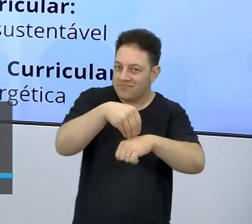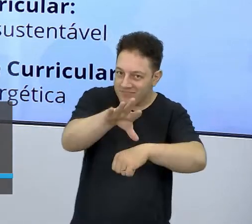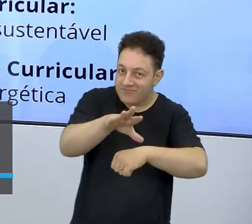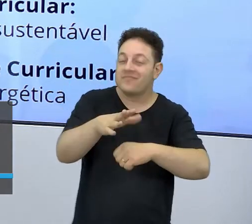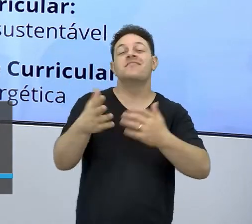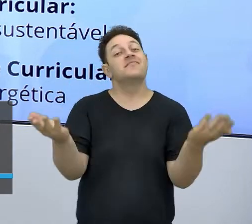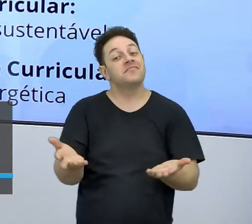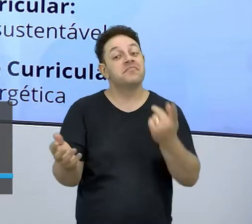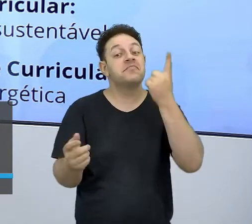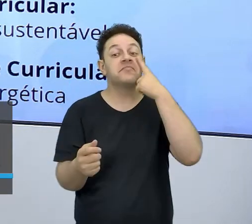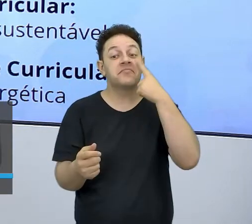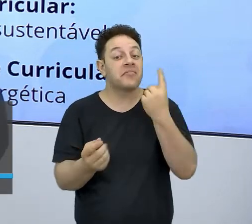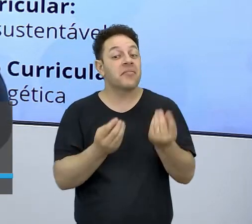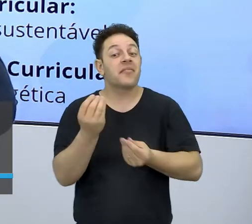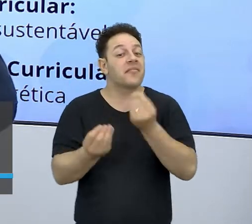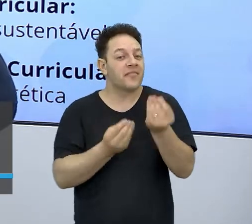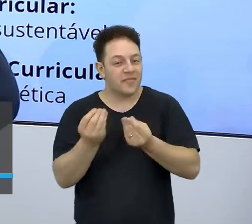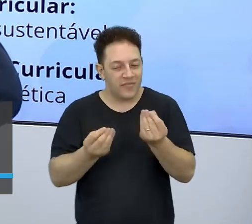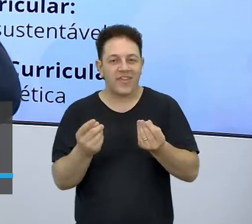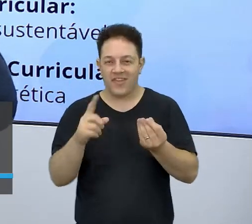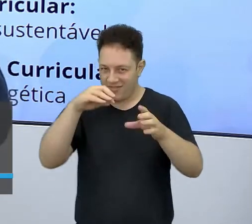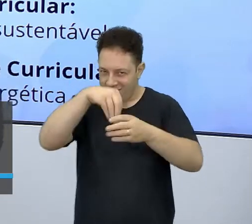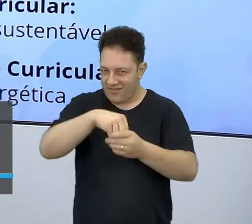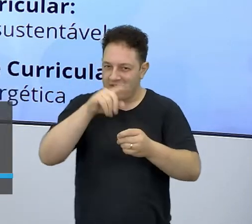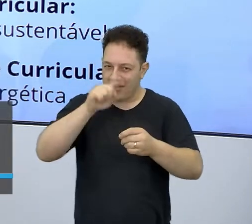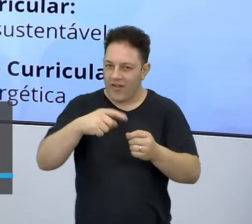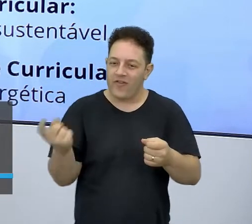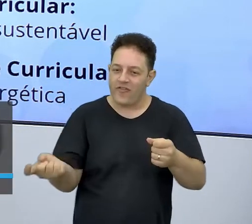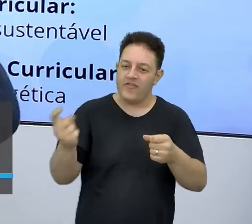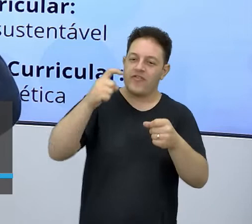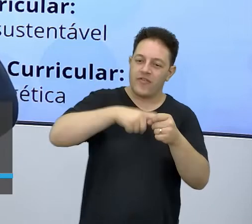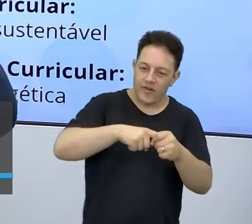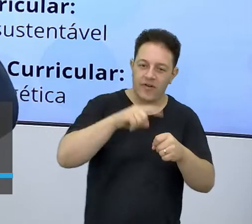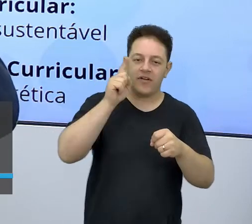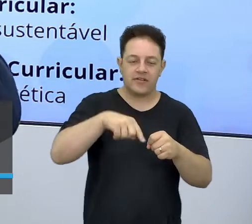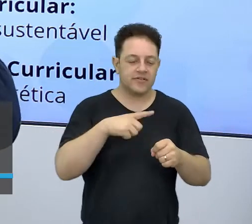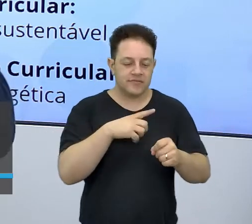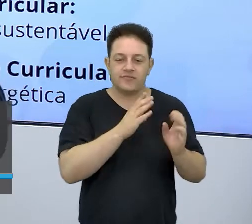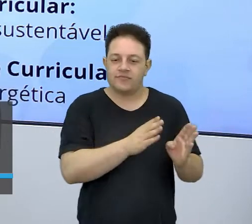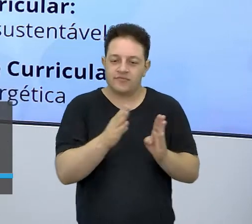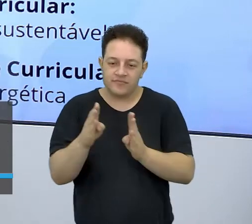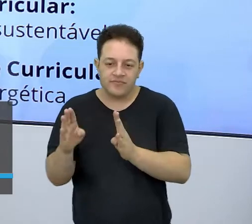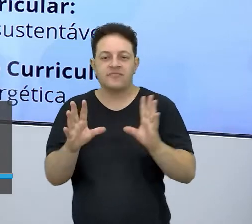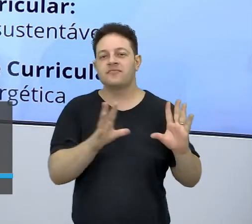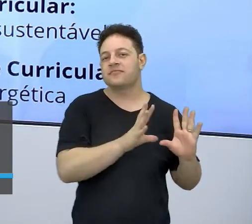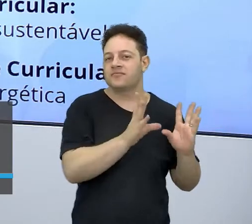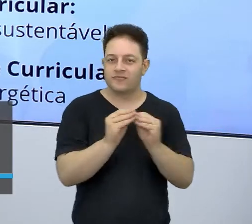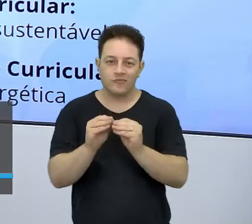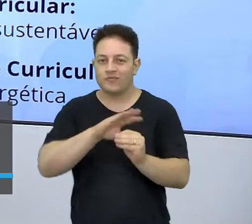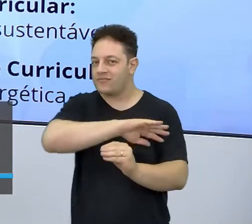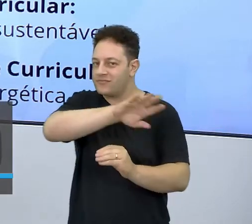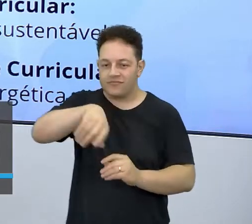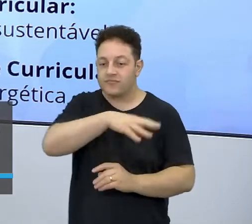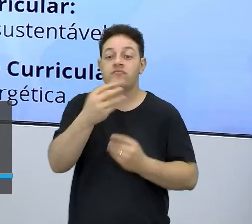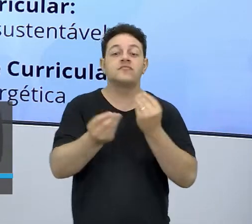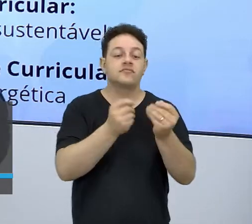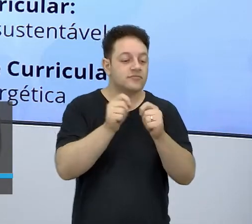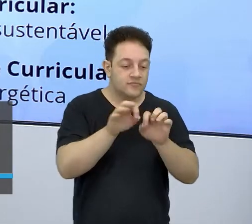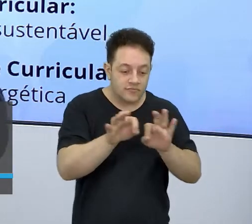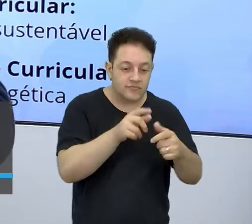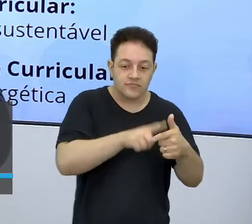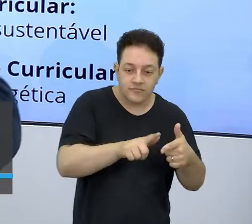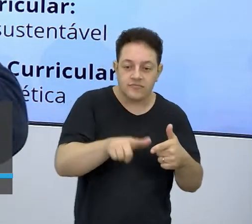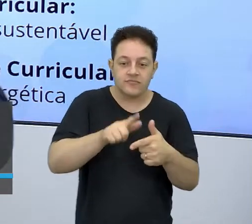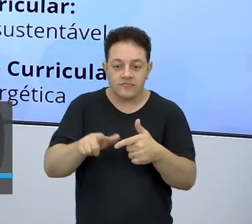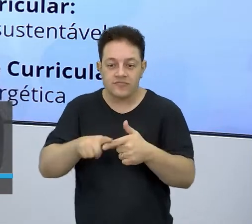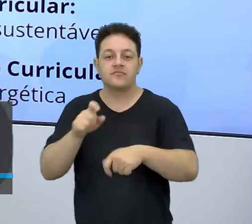ver como é que a gente, dentro aí dessa retomada, dessa sistematização geral, a gente lidou aí com esses problemas, dando